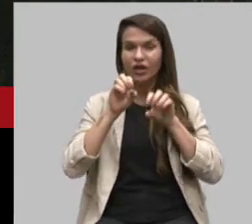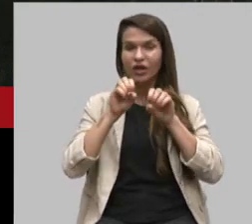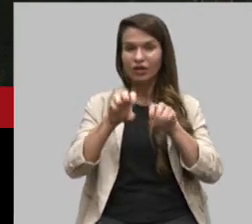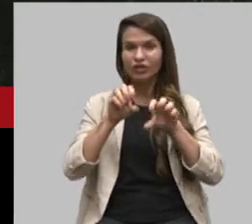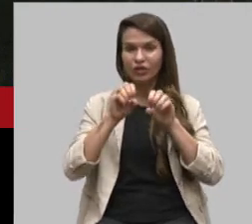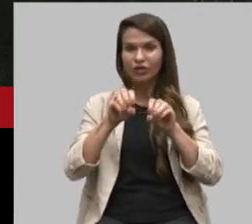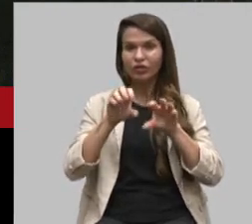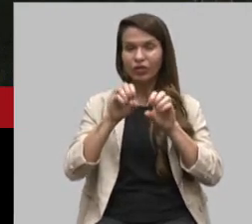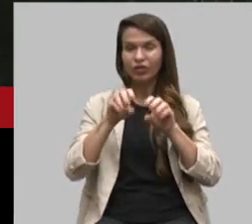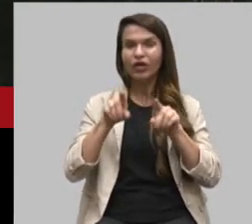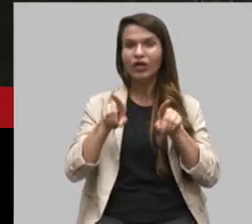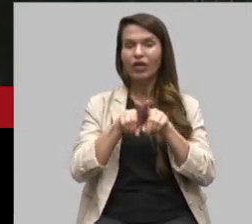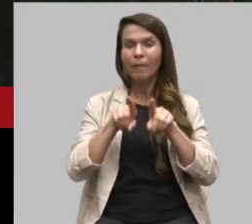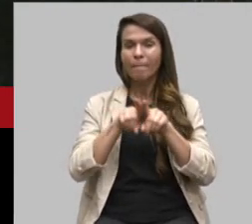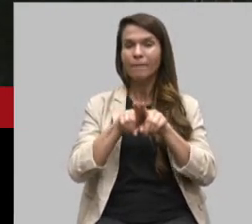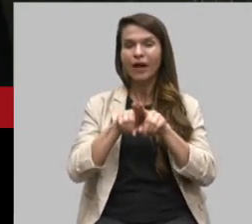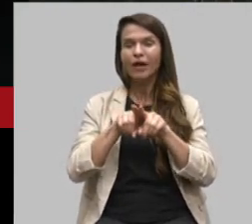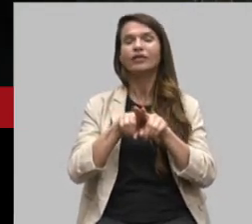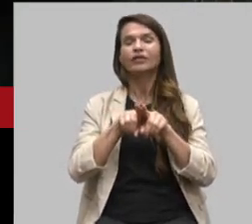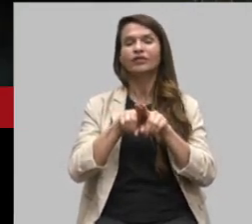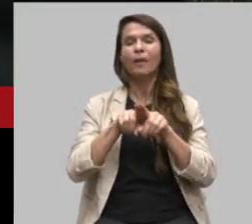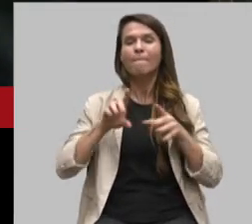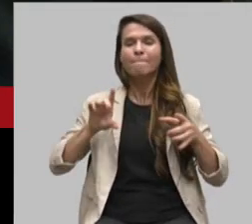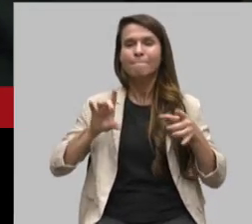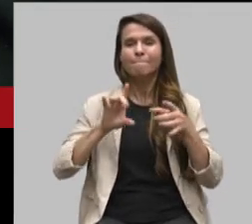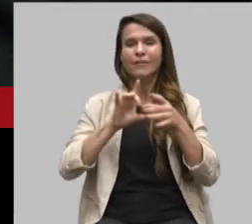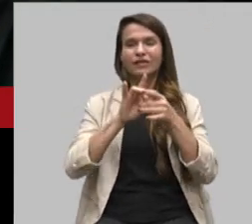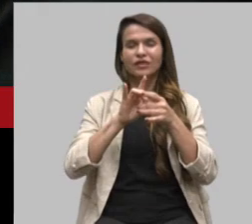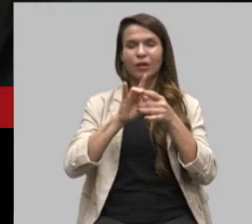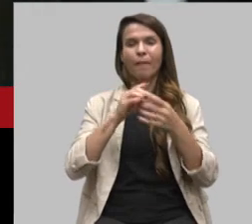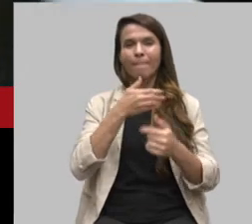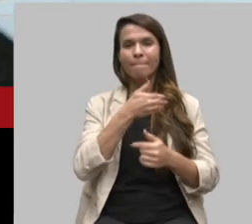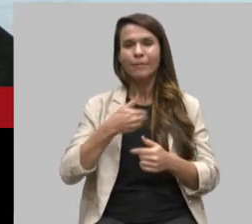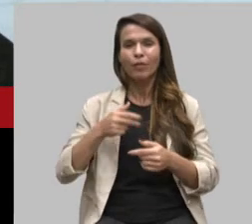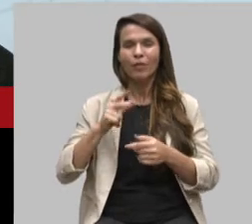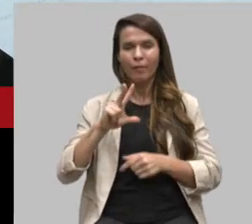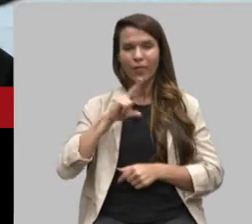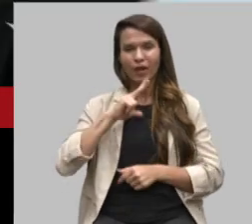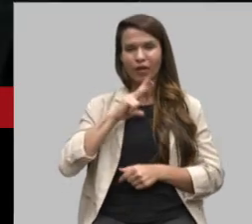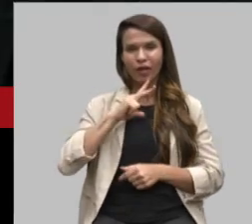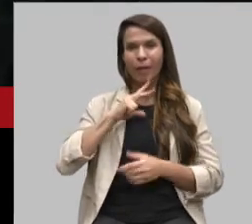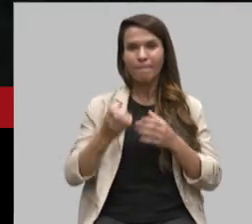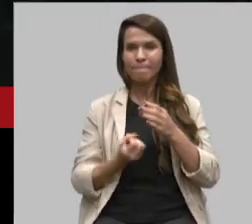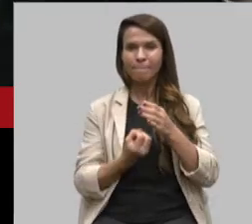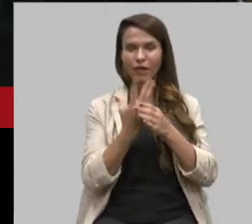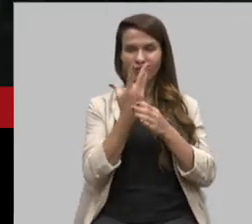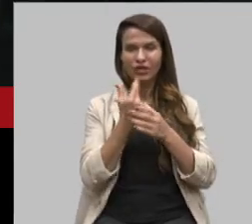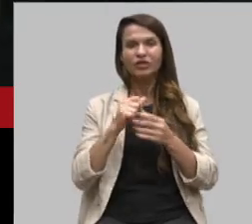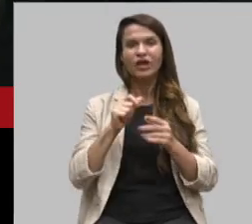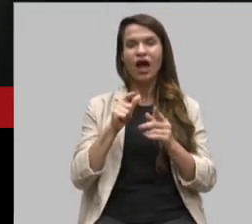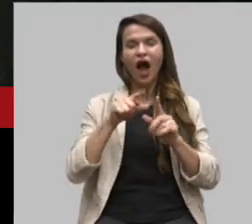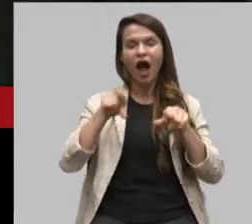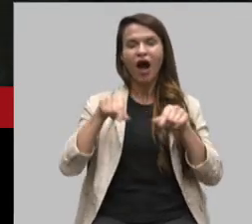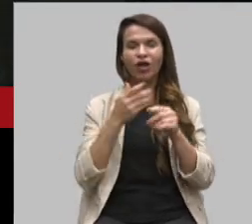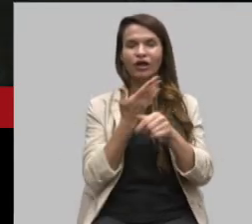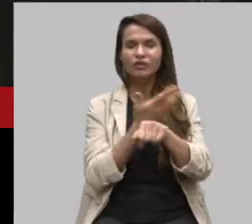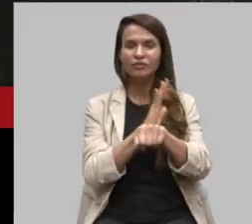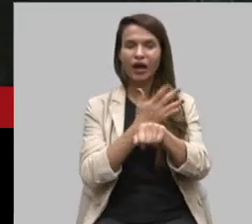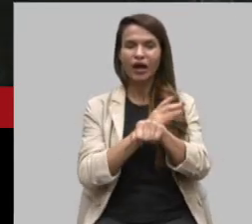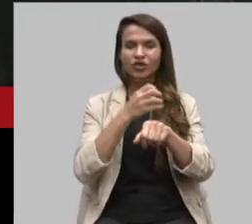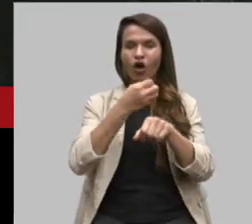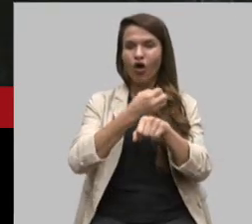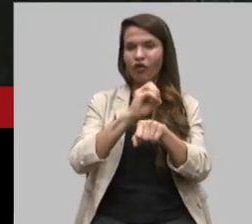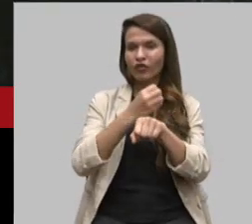por meio de parcerias público-privadas para implementação de aulas práticas e oficinas com garantia de